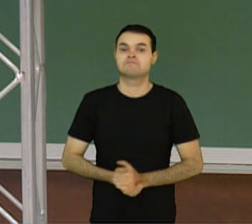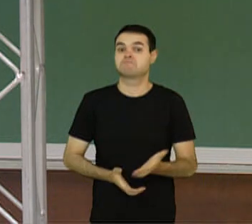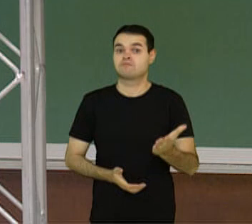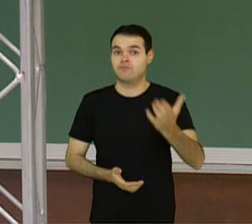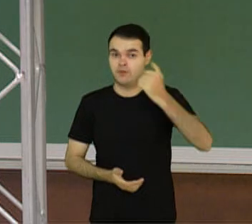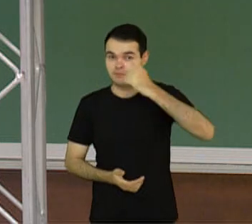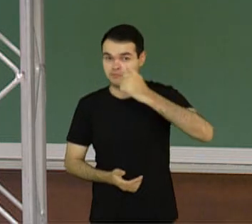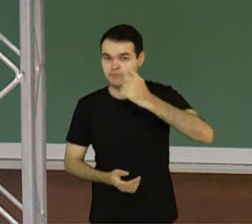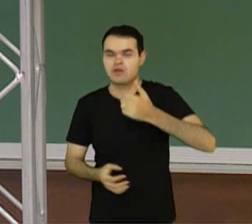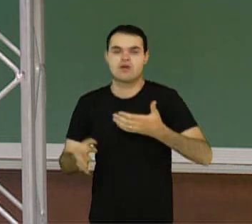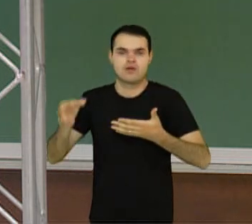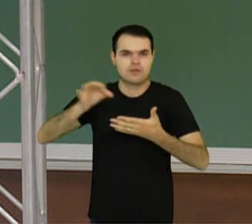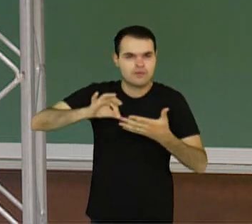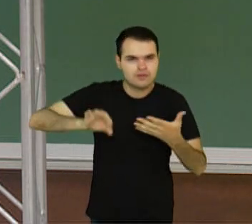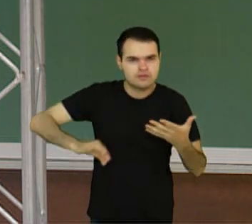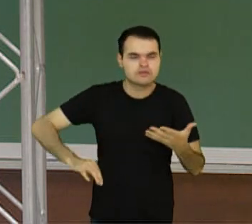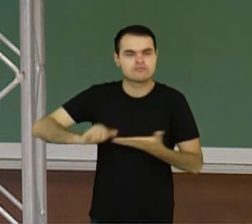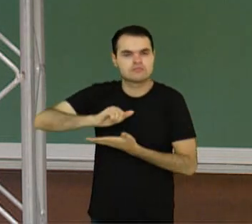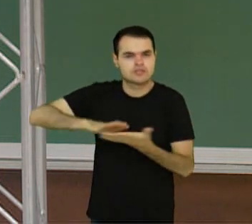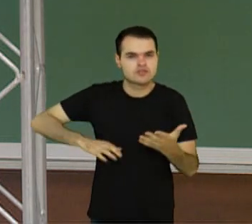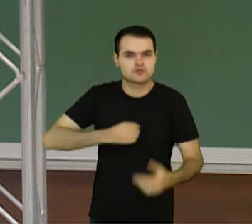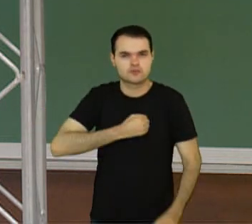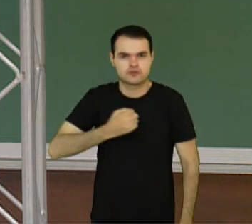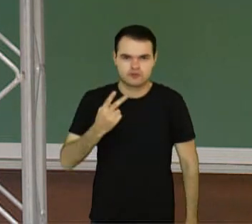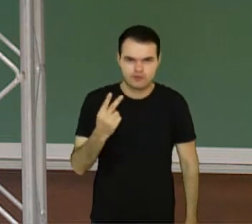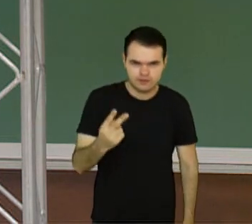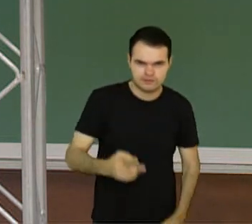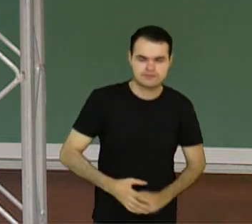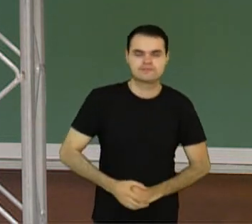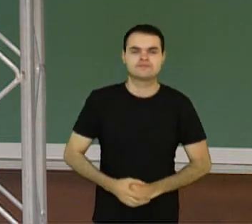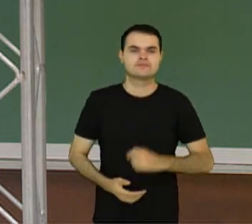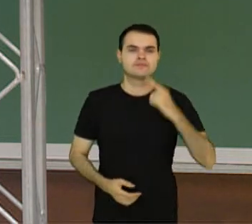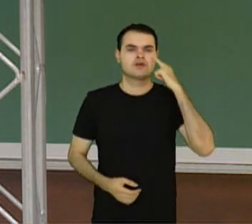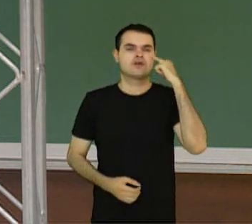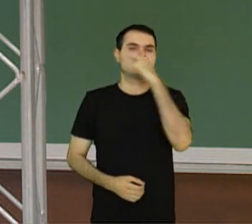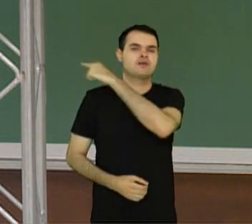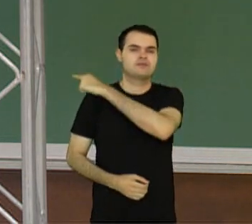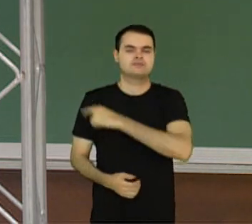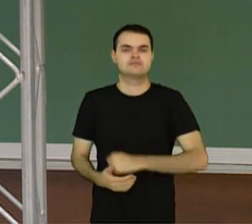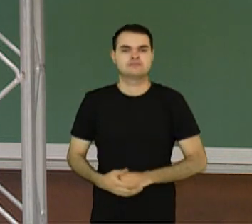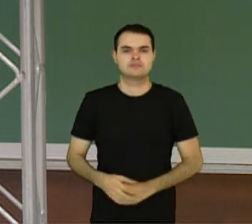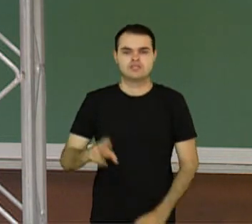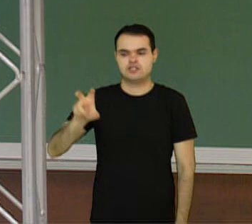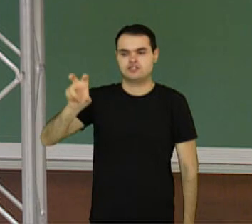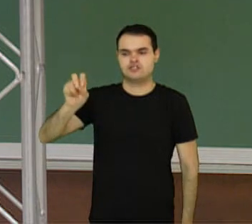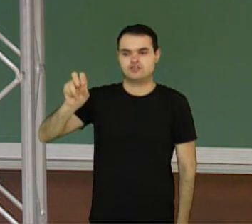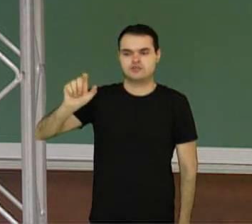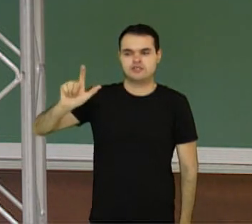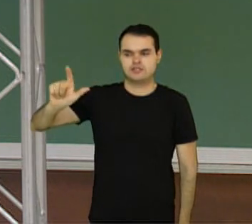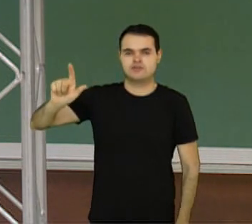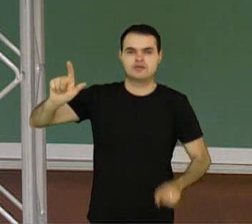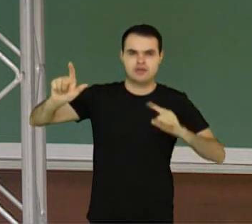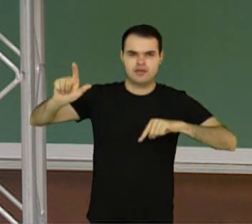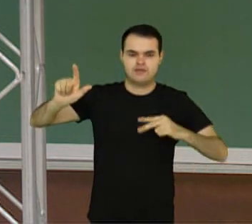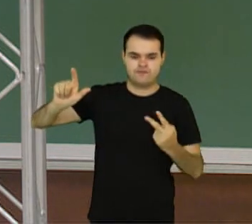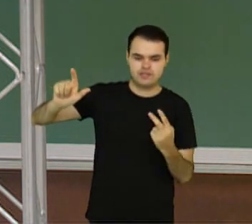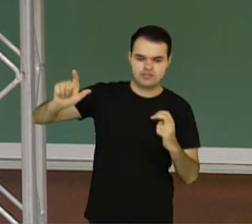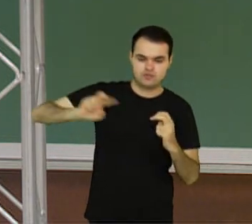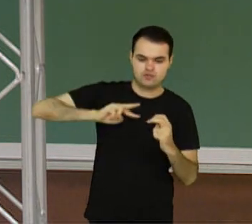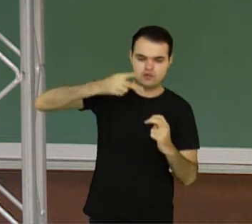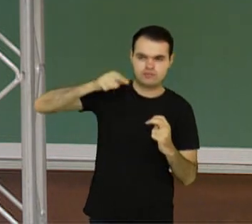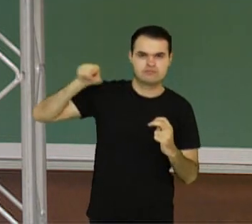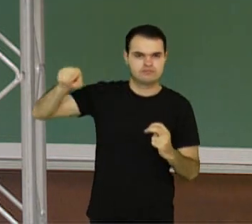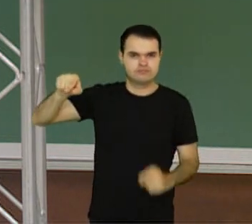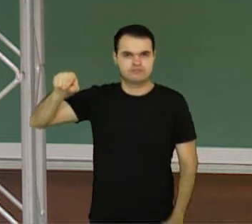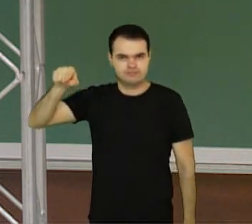Então, vamos lá. Corrigindo o exercício 2. Olha lá. 50 litros é o dobro de 25